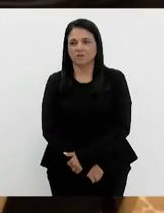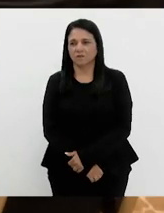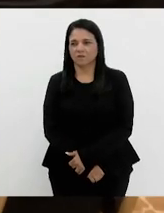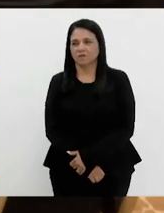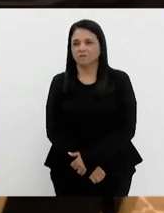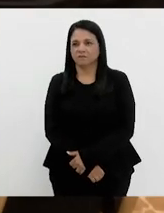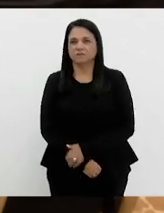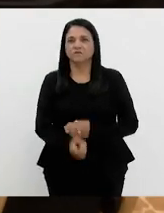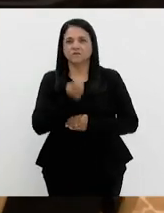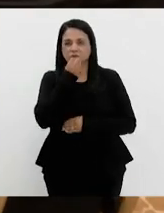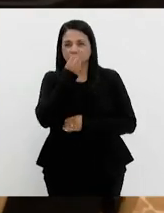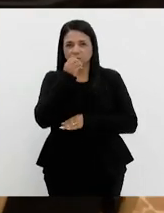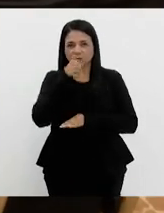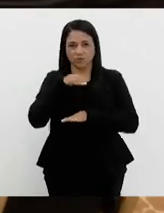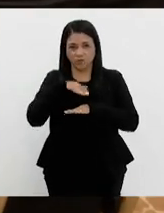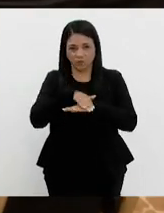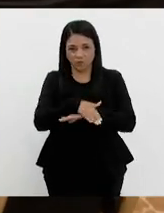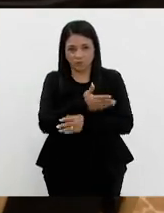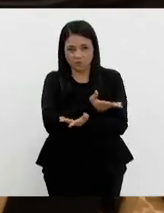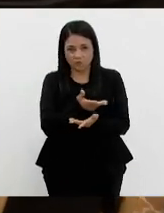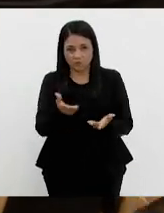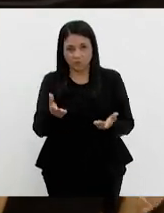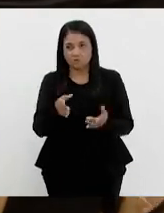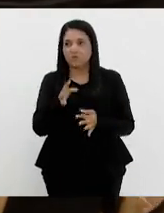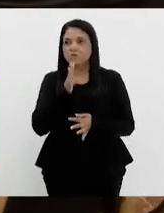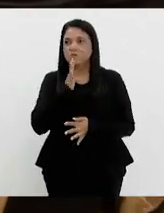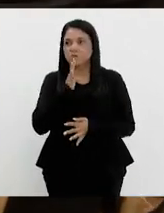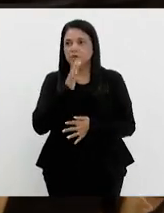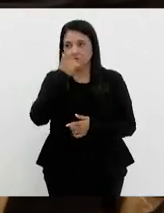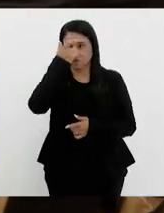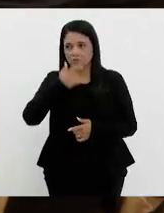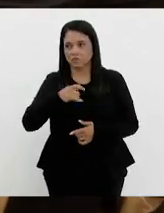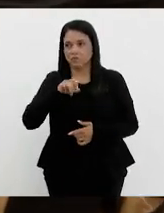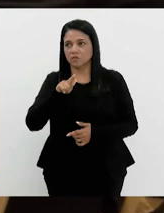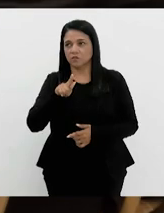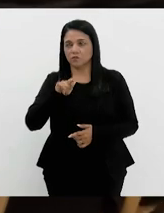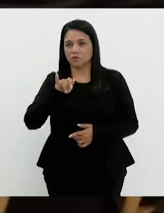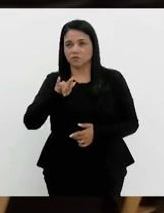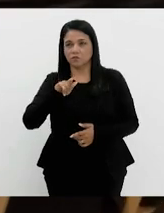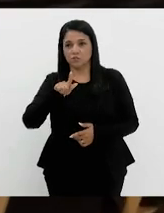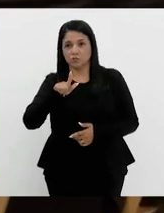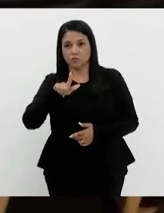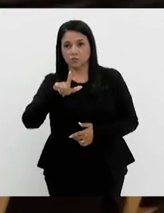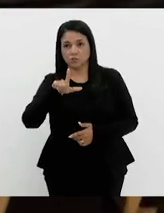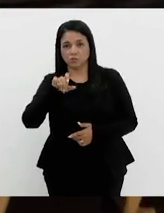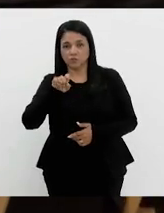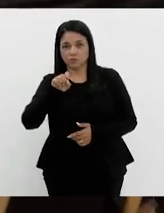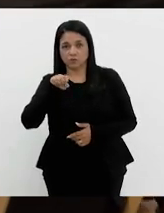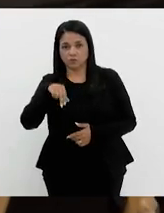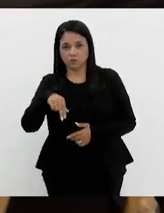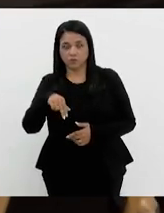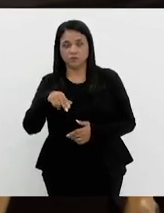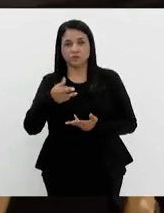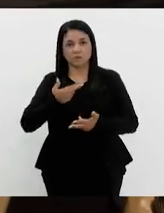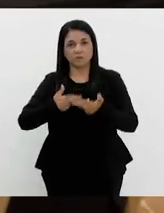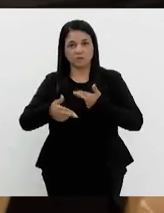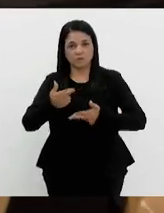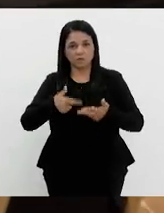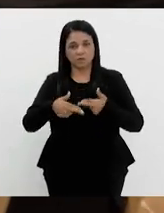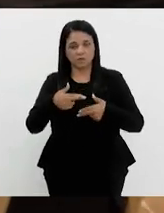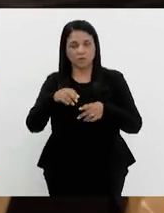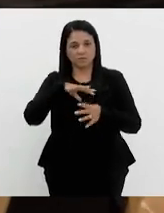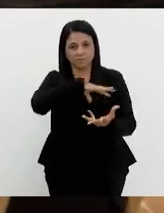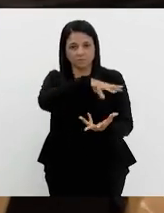Boa noite a todos para aqueles que não me conhecem eu sou Gilson Araujo Júnior do setor de relações internacionais do Santuário